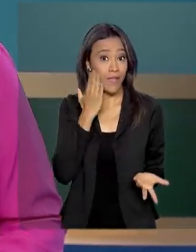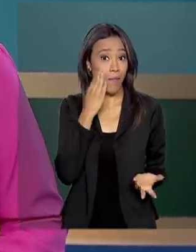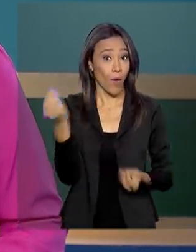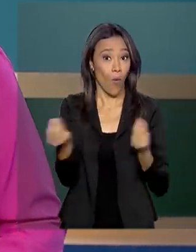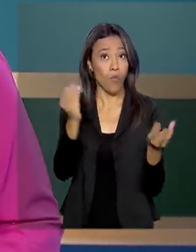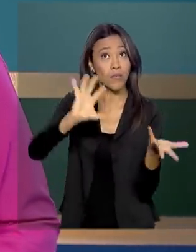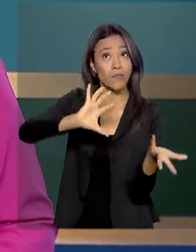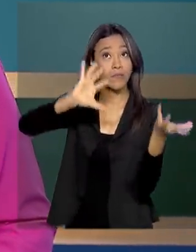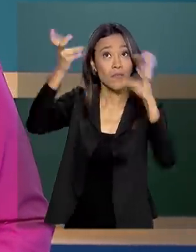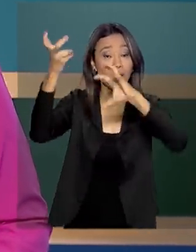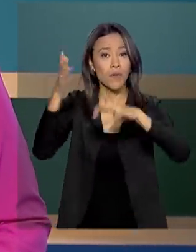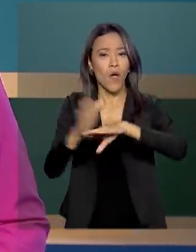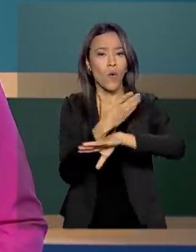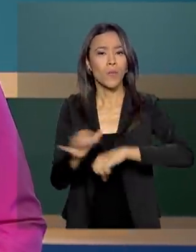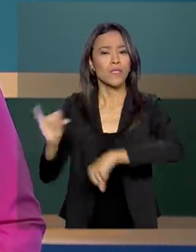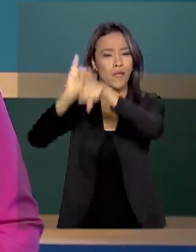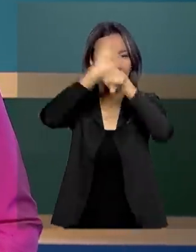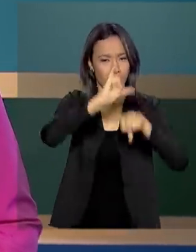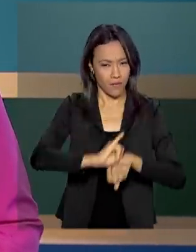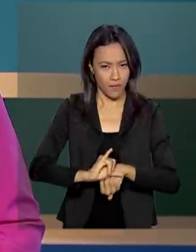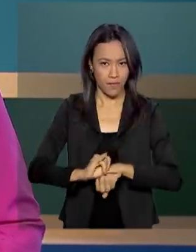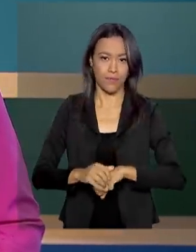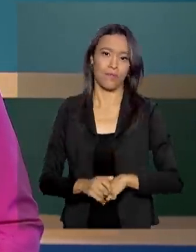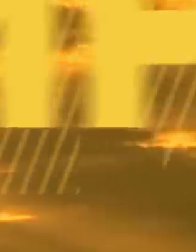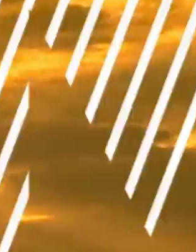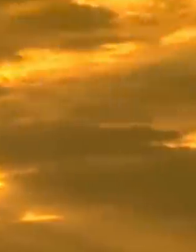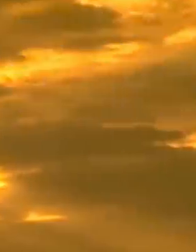como fica o tempo em algumas capitais